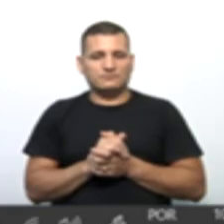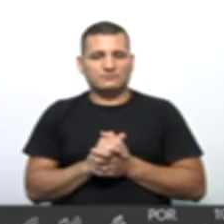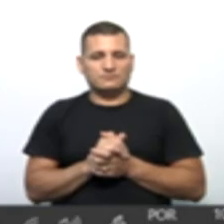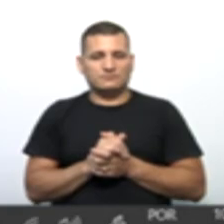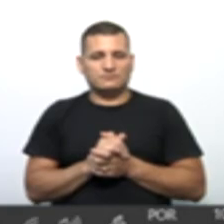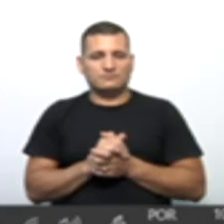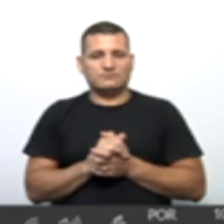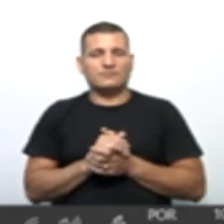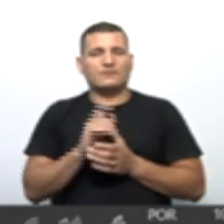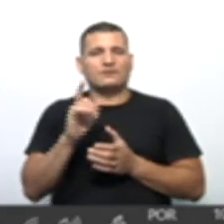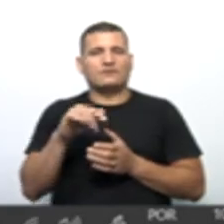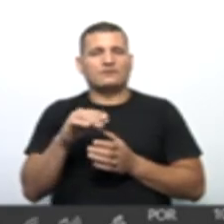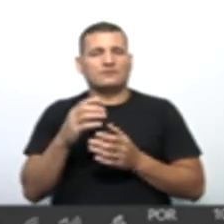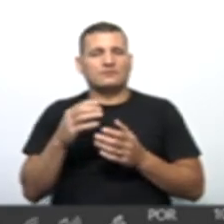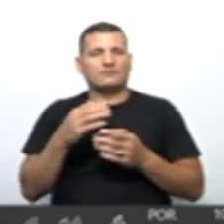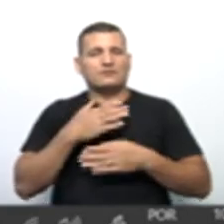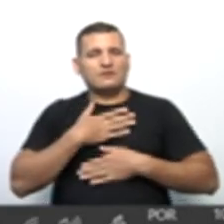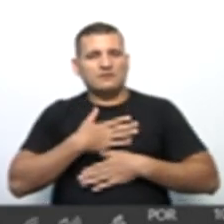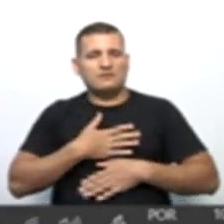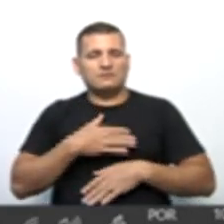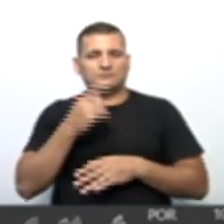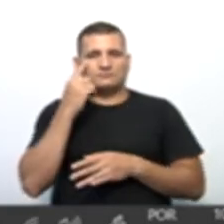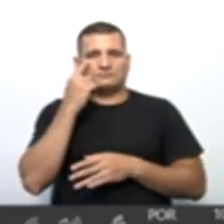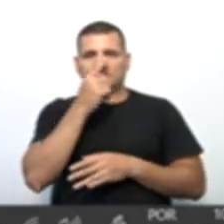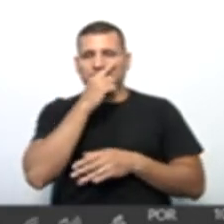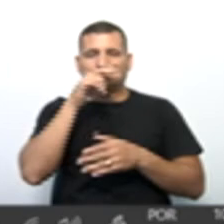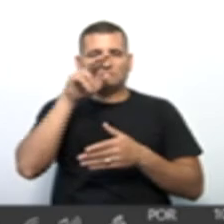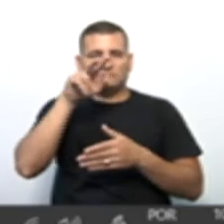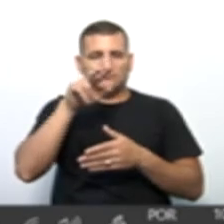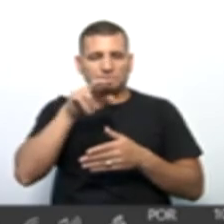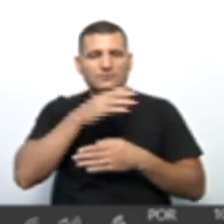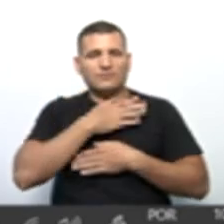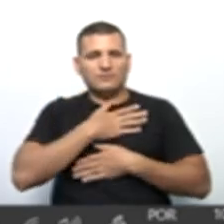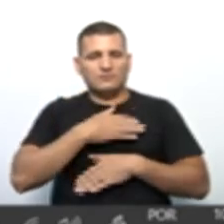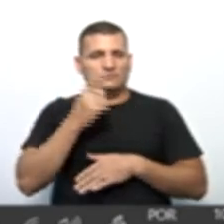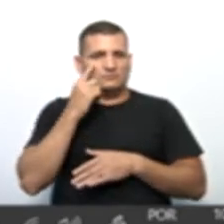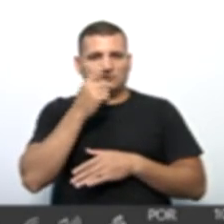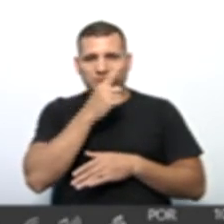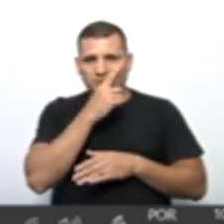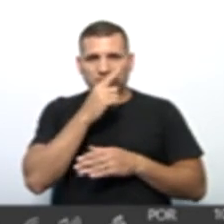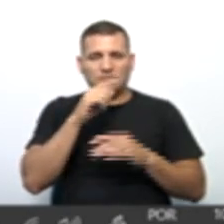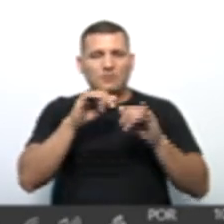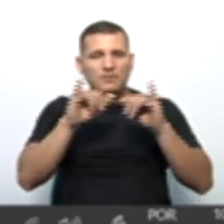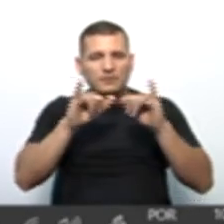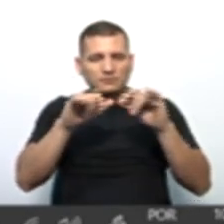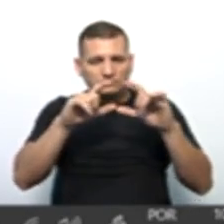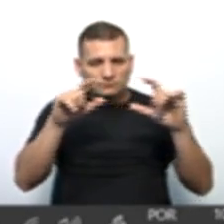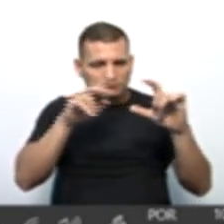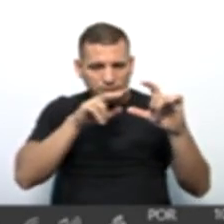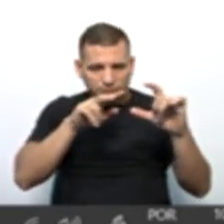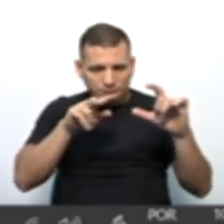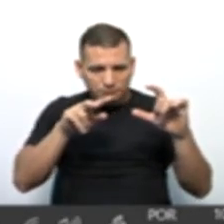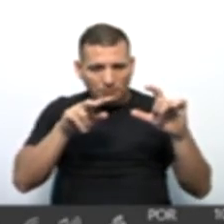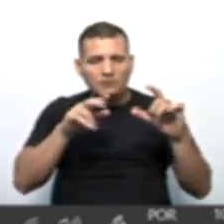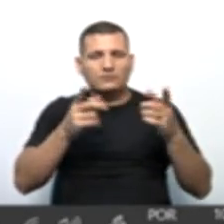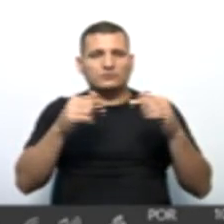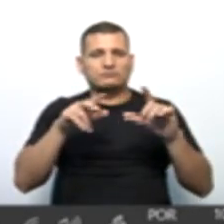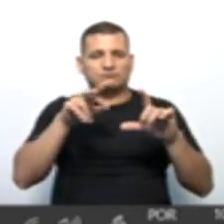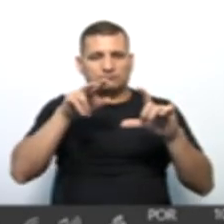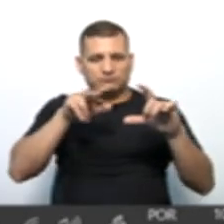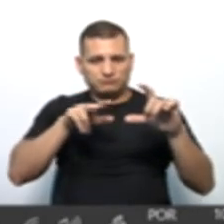sal o leitor e enquanto ele descansava olha uma propaganda vai ganhar aqui é pra sempre